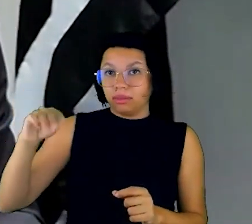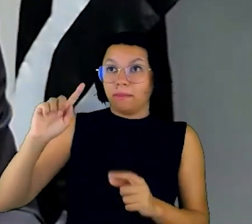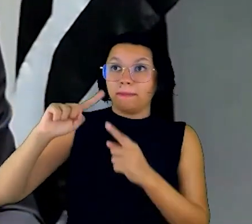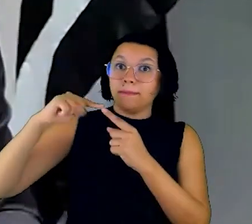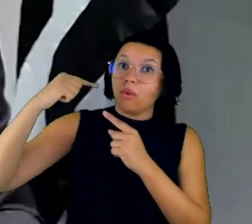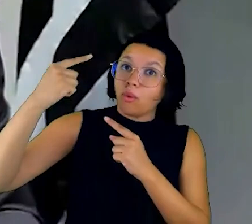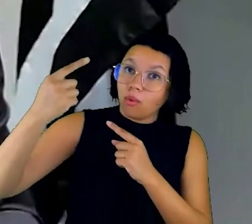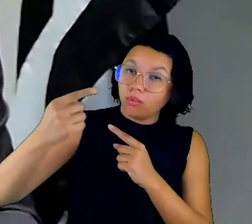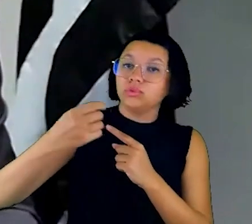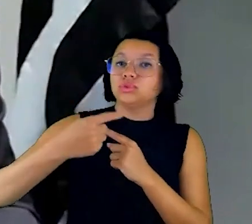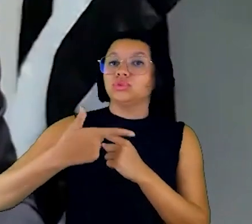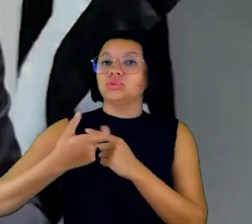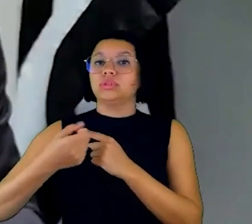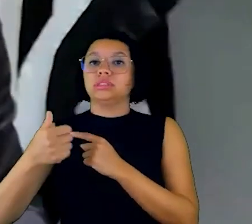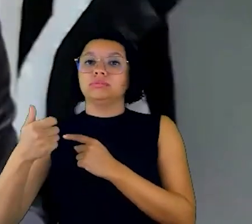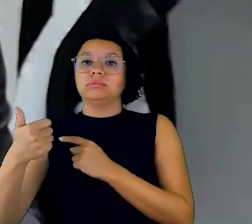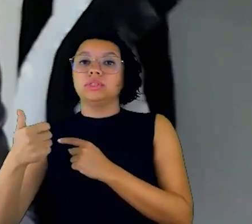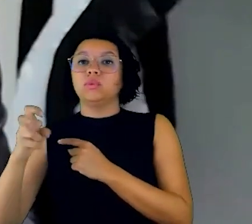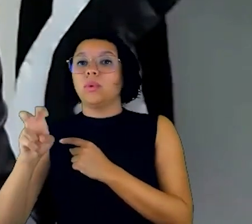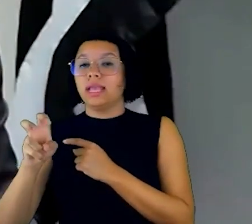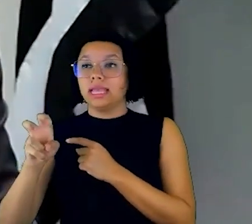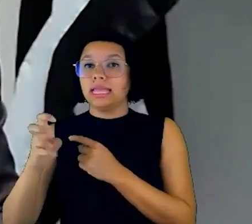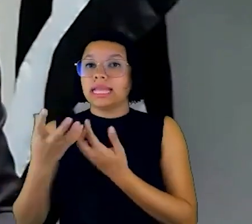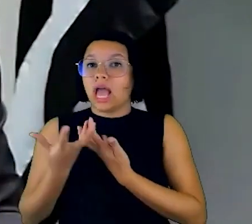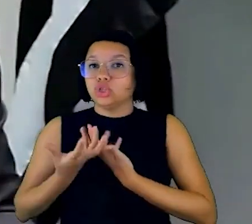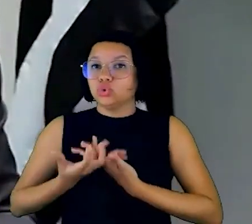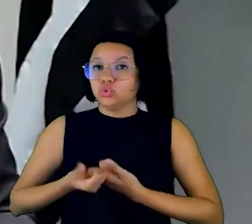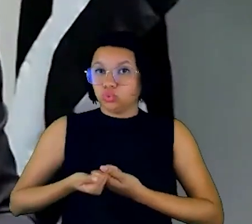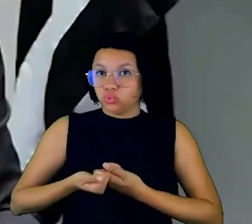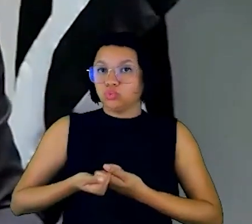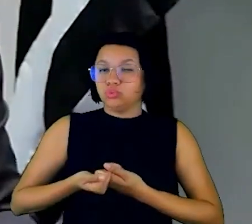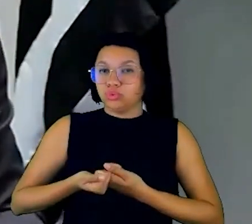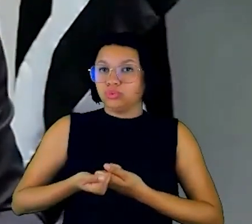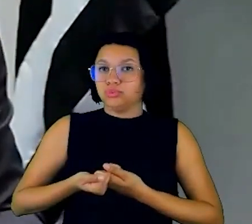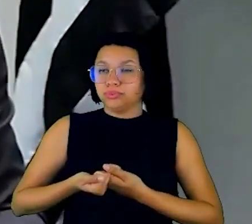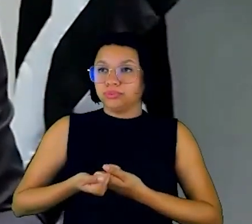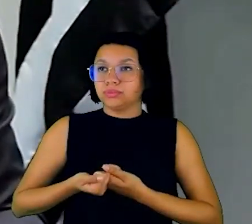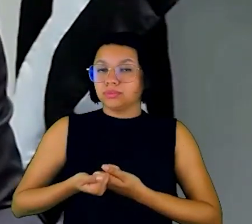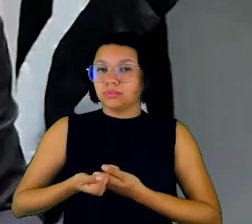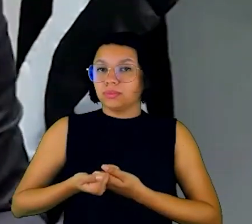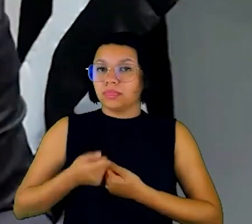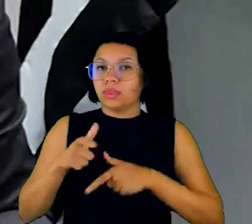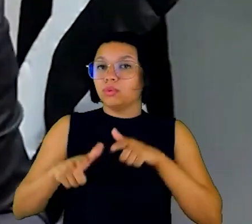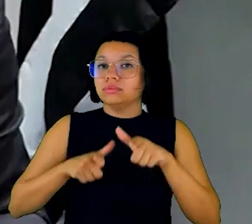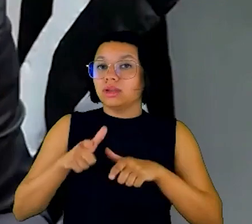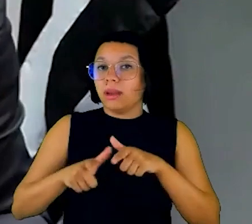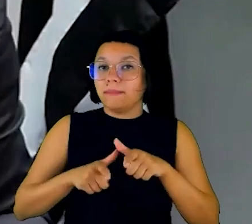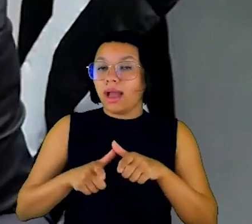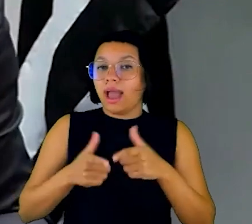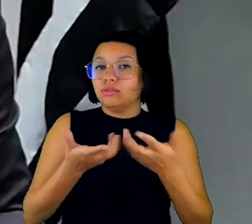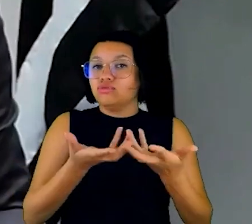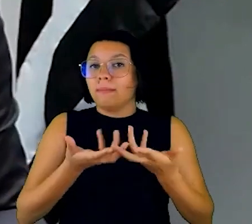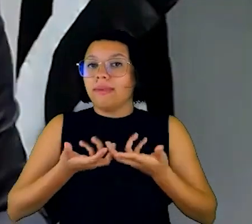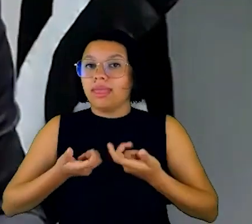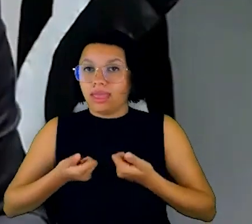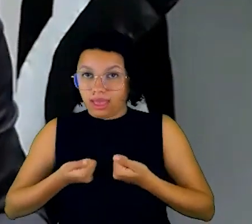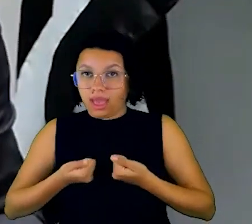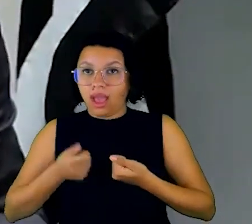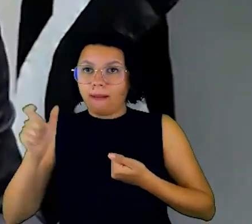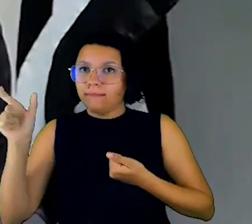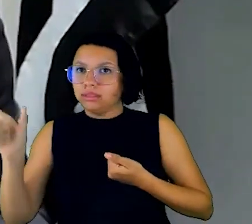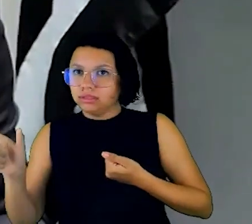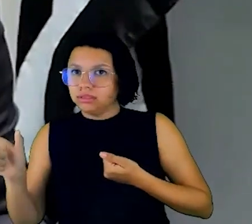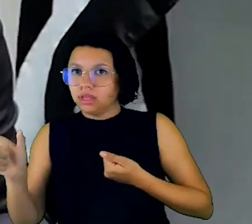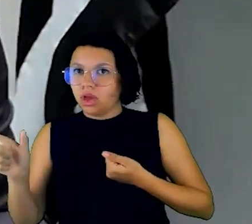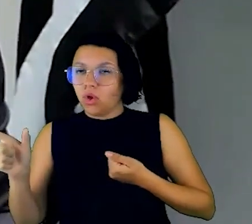PFN pós-2015, assumiu o ônus de tomar a prescrição como um